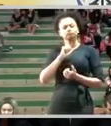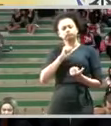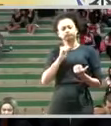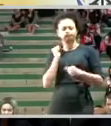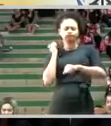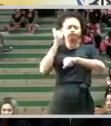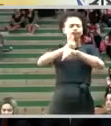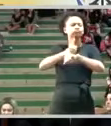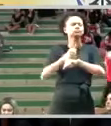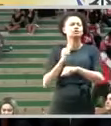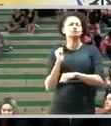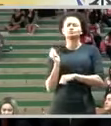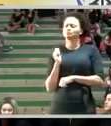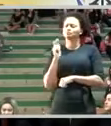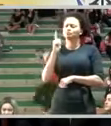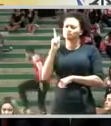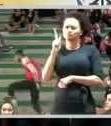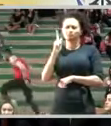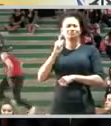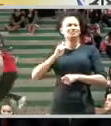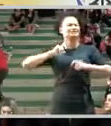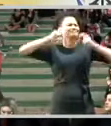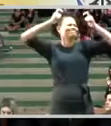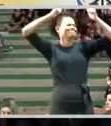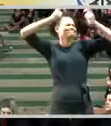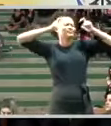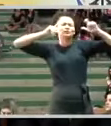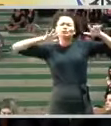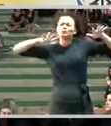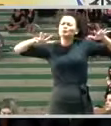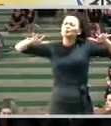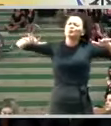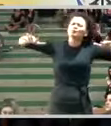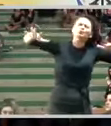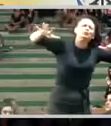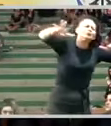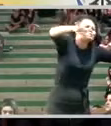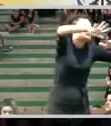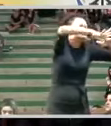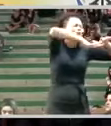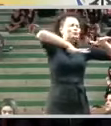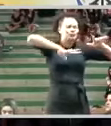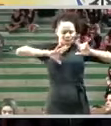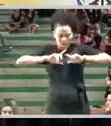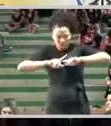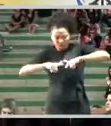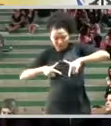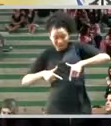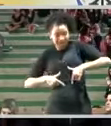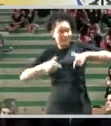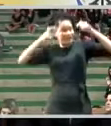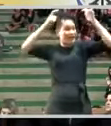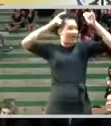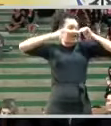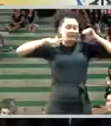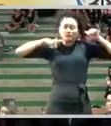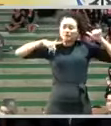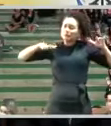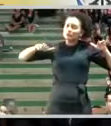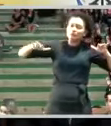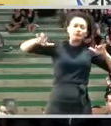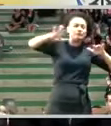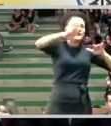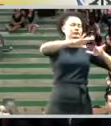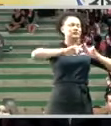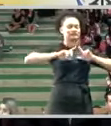A Bíblia diz que Davi reina sobre todo Israel. E quando ele se torna rei sobre todo Israel, ele tem